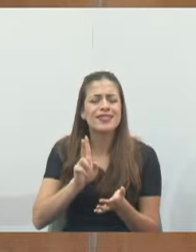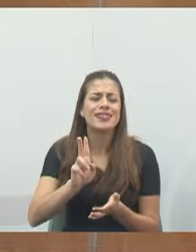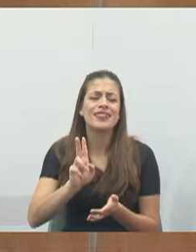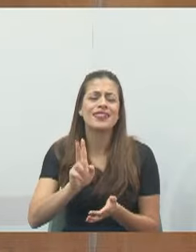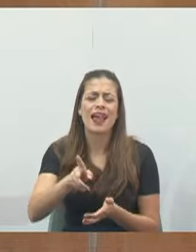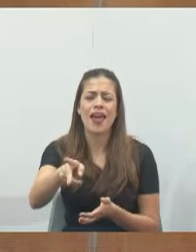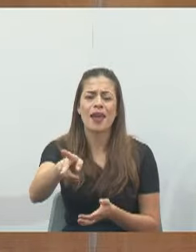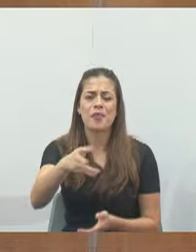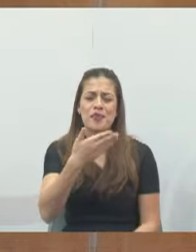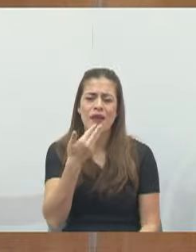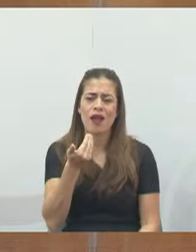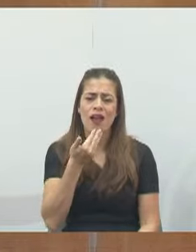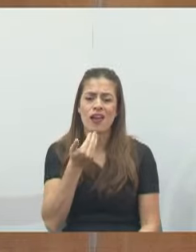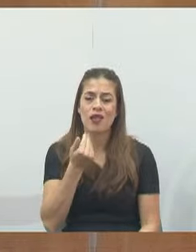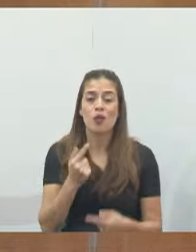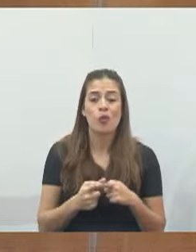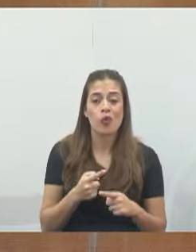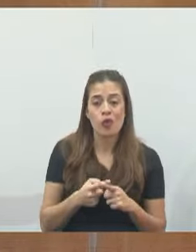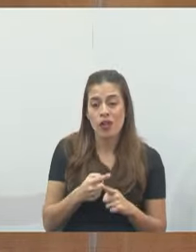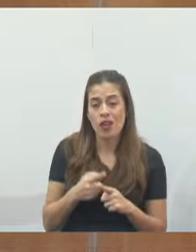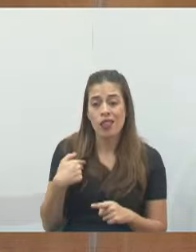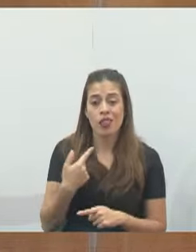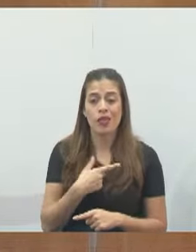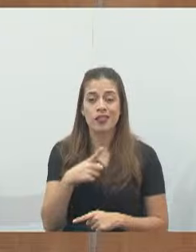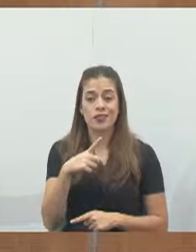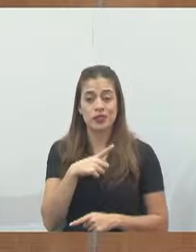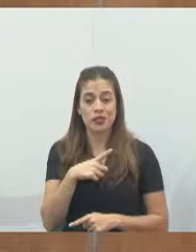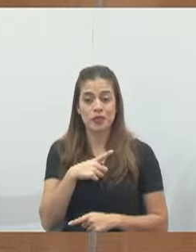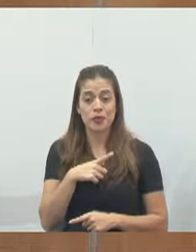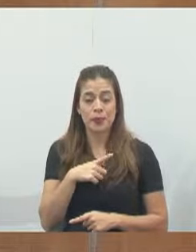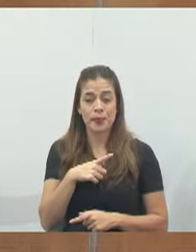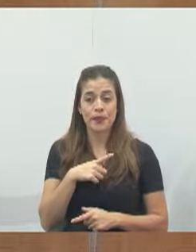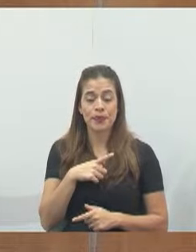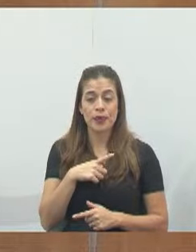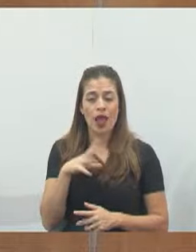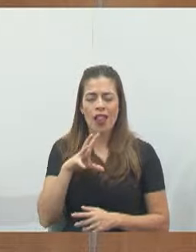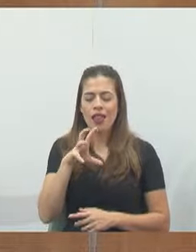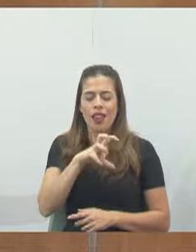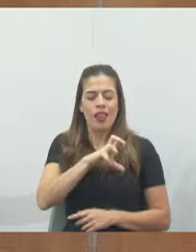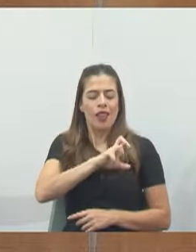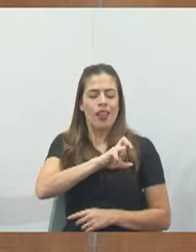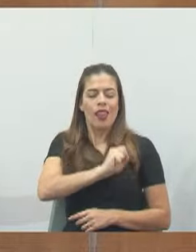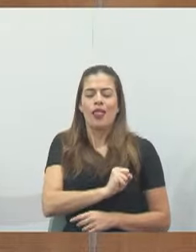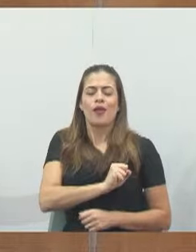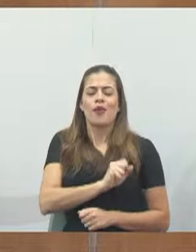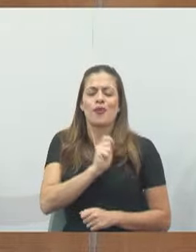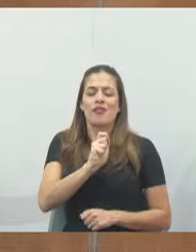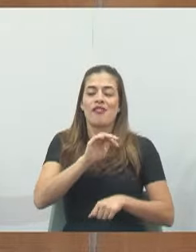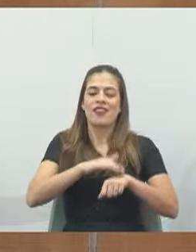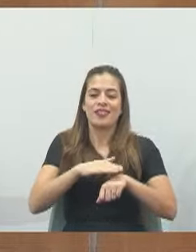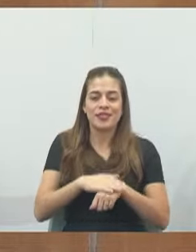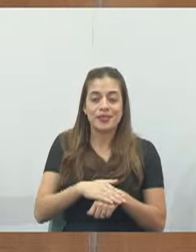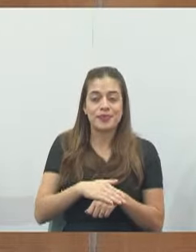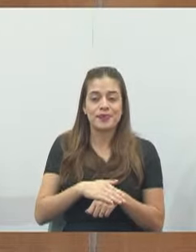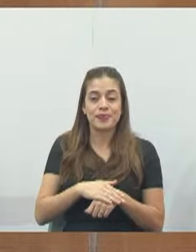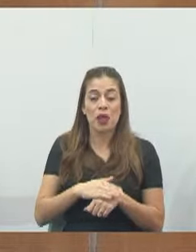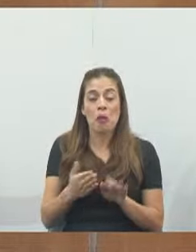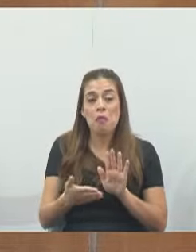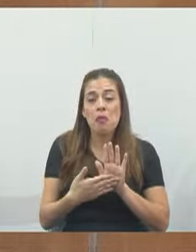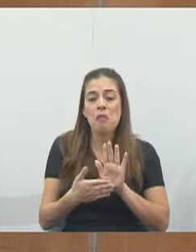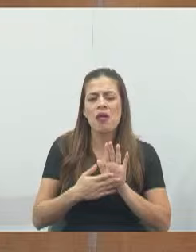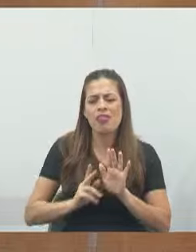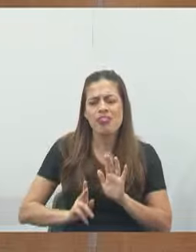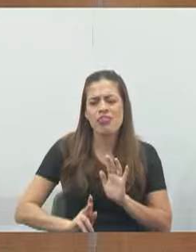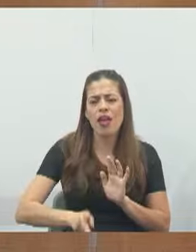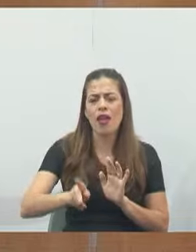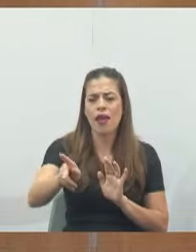fazermos isso, porque nós tínhamos o mesmo amor por aquilo que fazíamos, e o nosso propósito